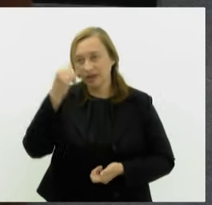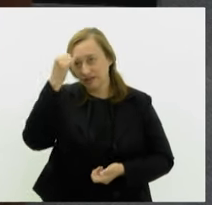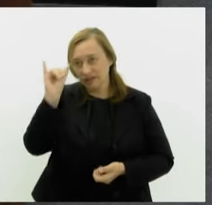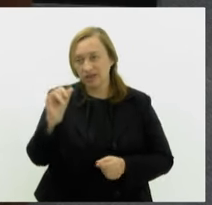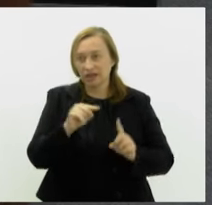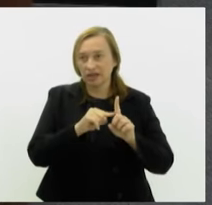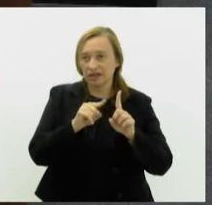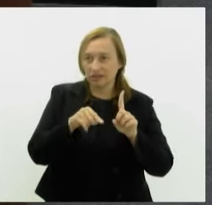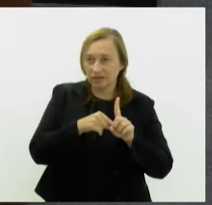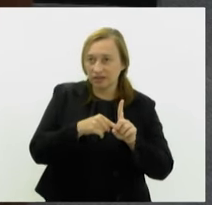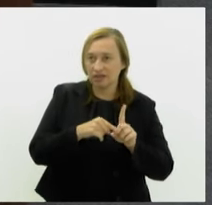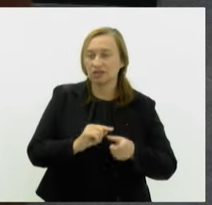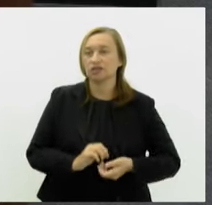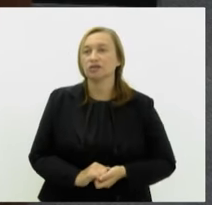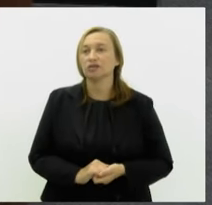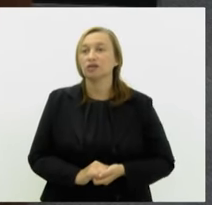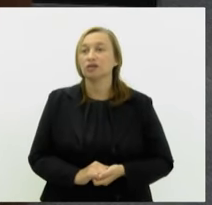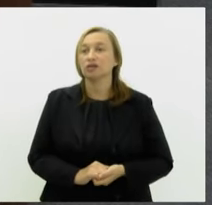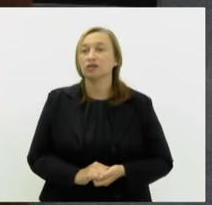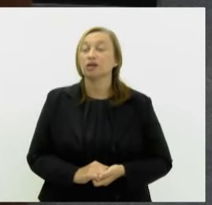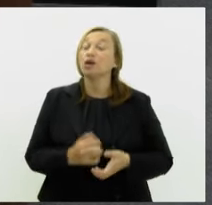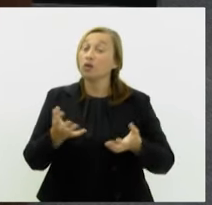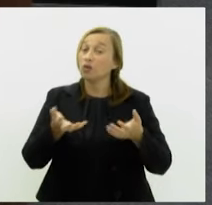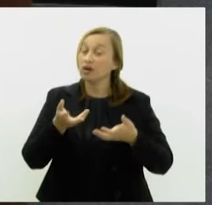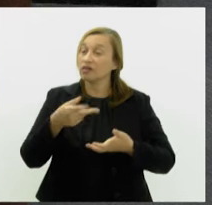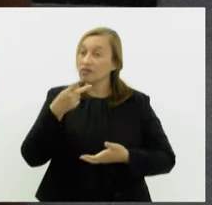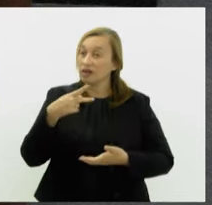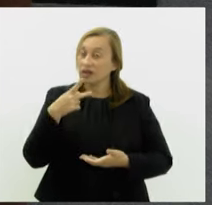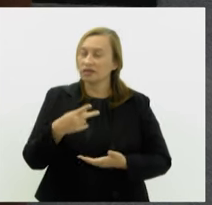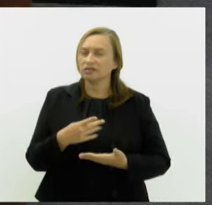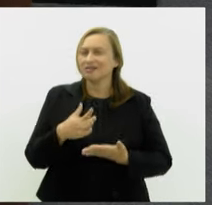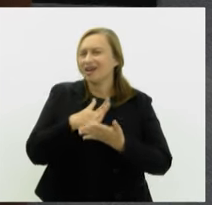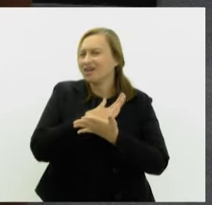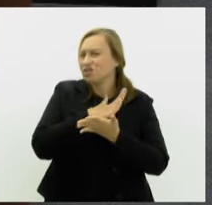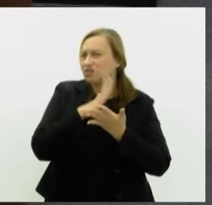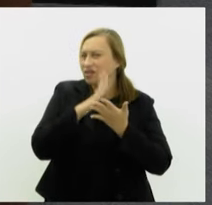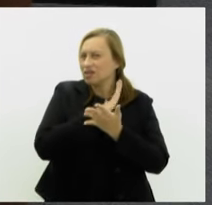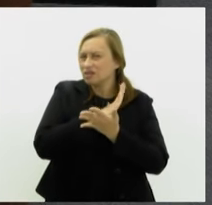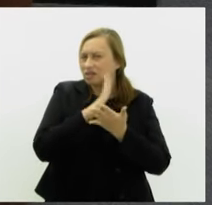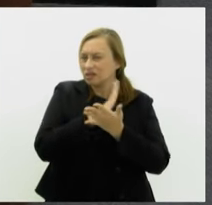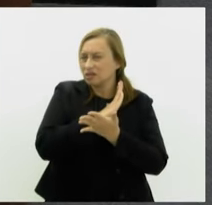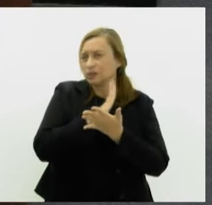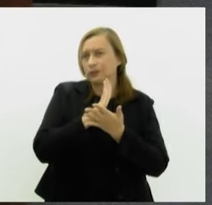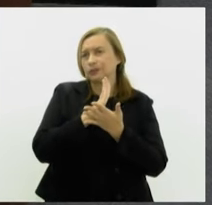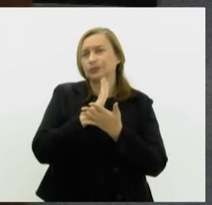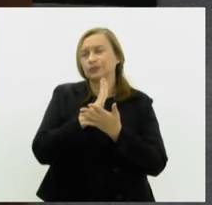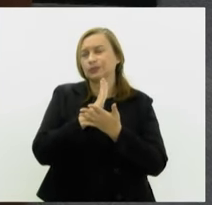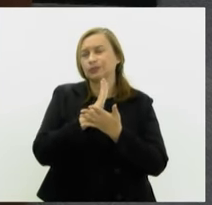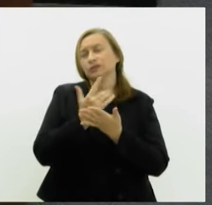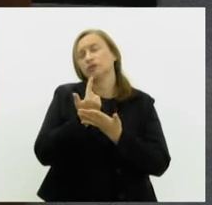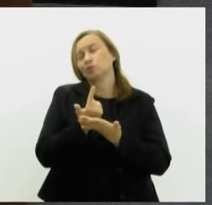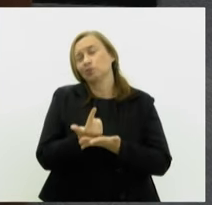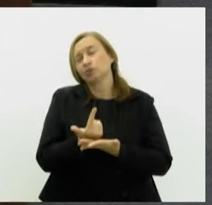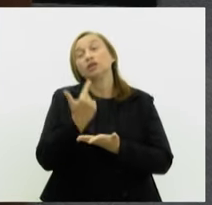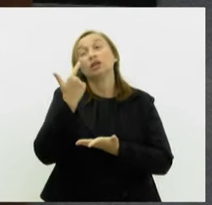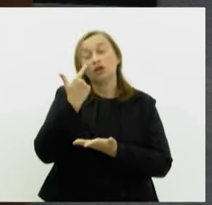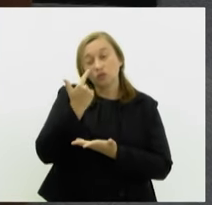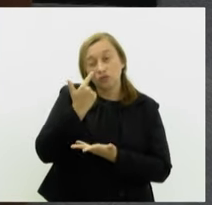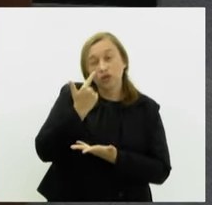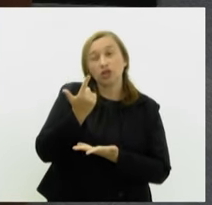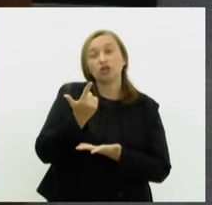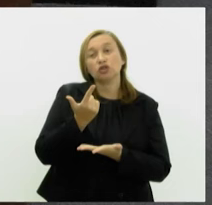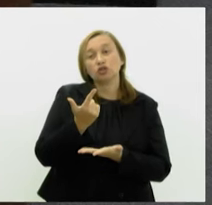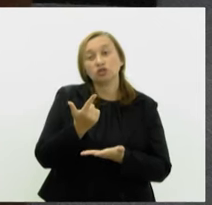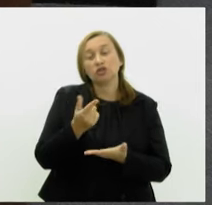gravidez indesejada. Eu quero dizer o seguinte, muitas vezes, né, e eu vejo que isso faz parte